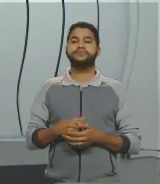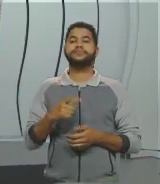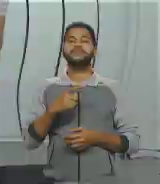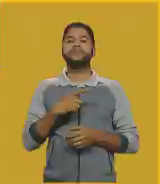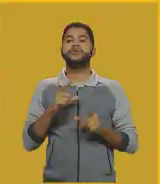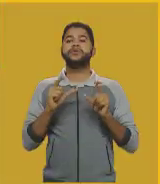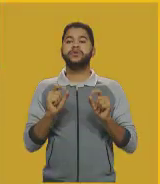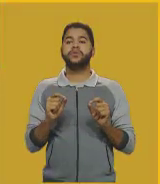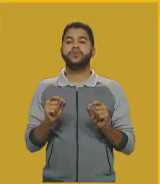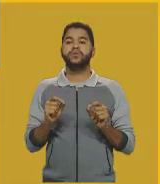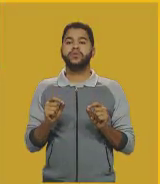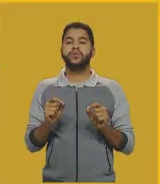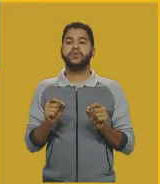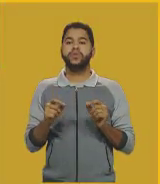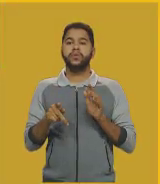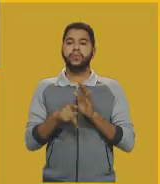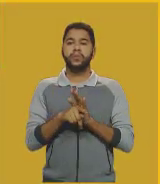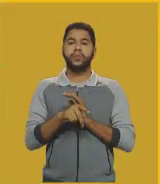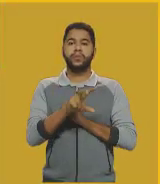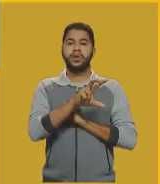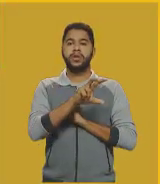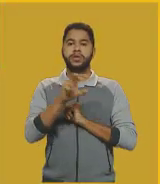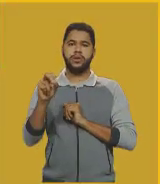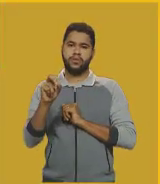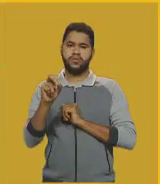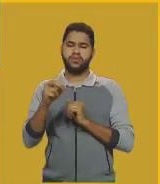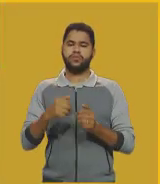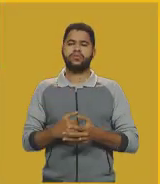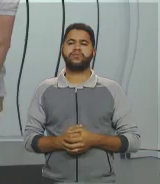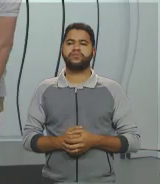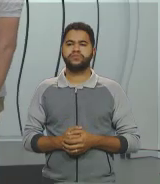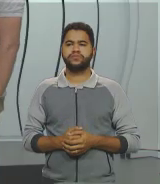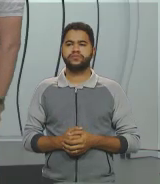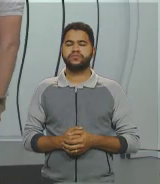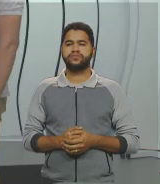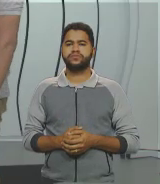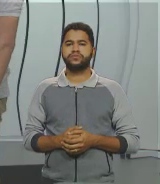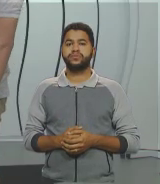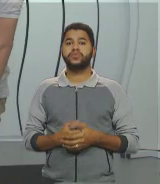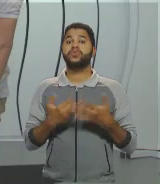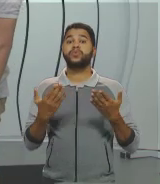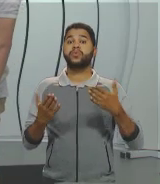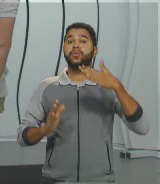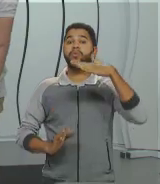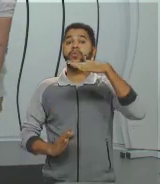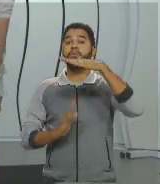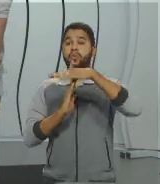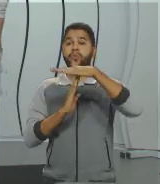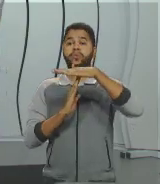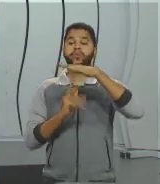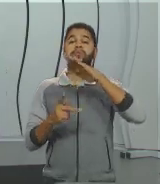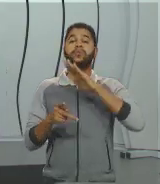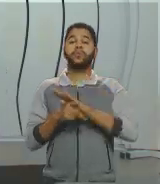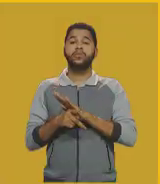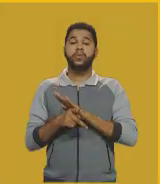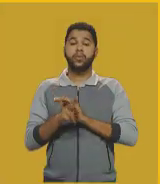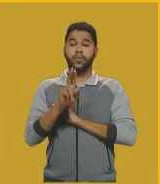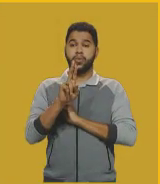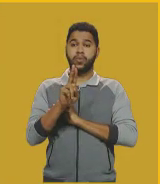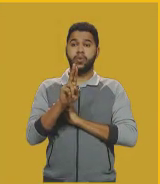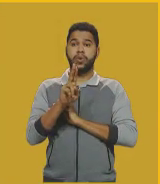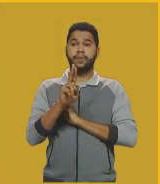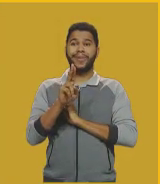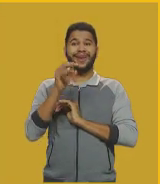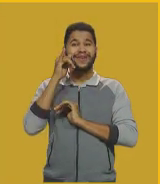uma corrente de 500 mA. Bom, qual é o máximo valor de tensão U para que o fusível